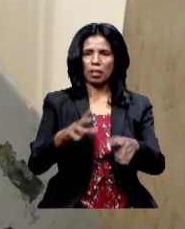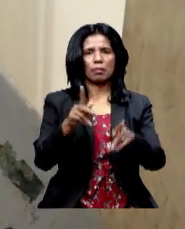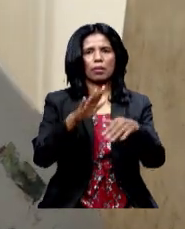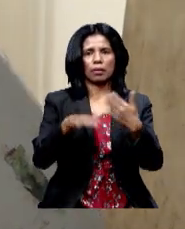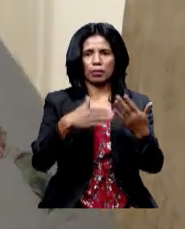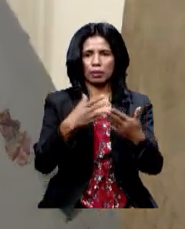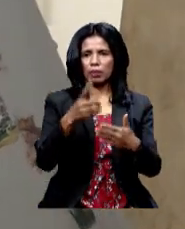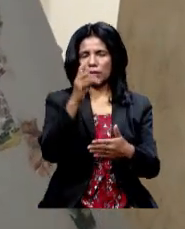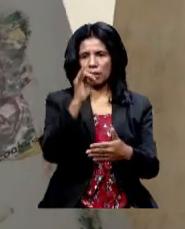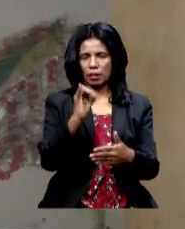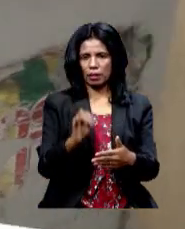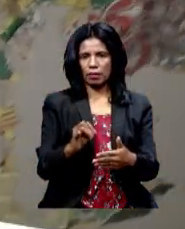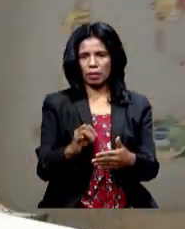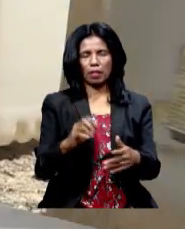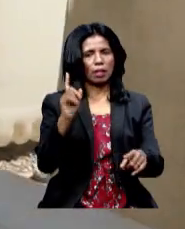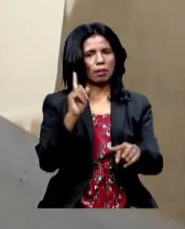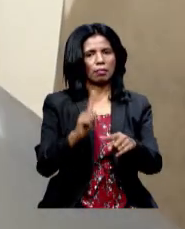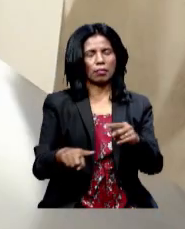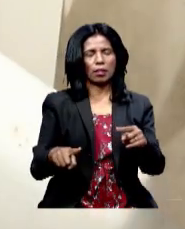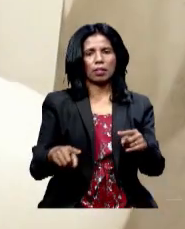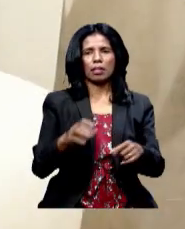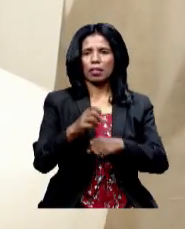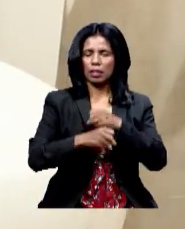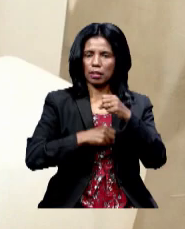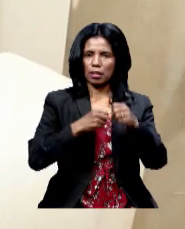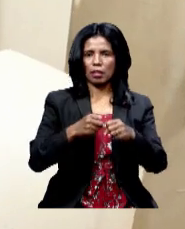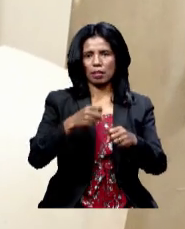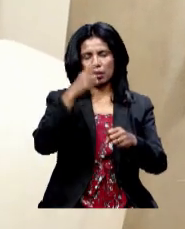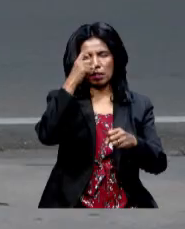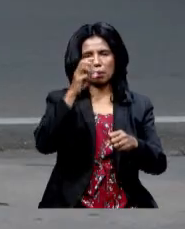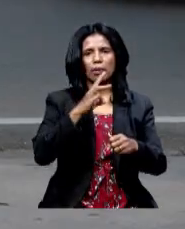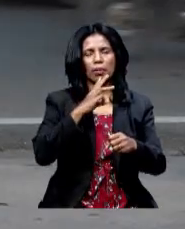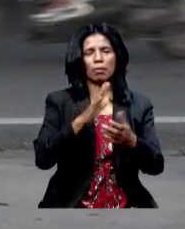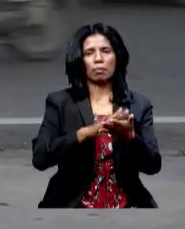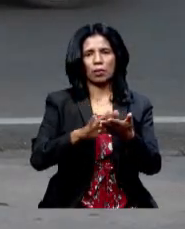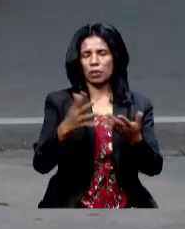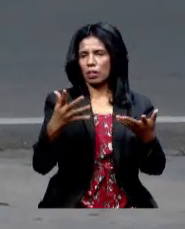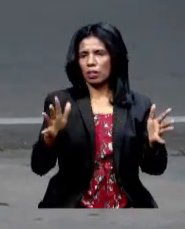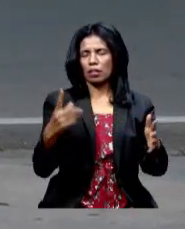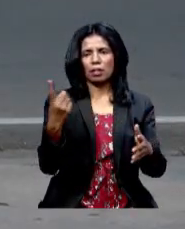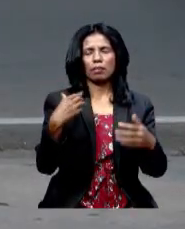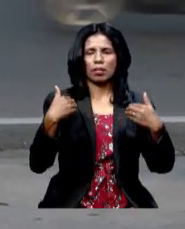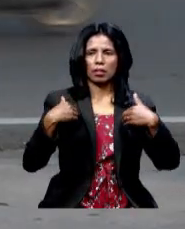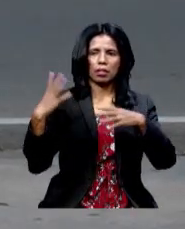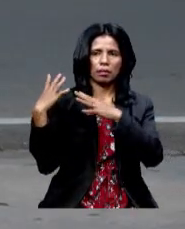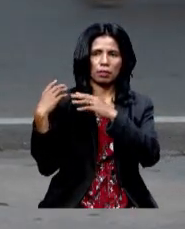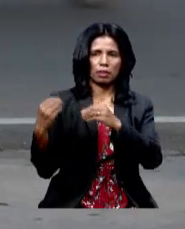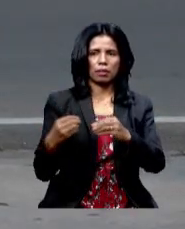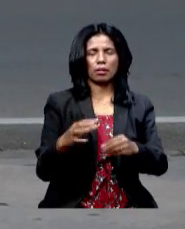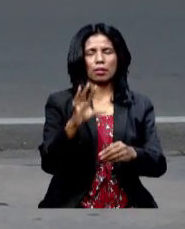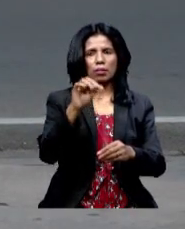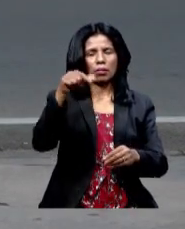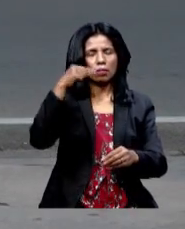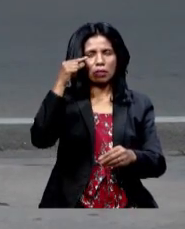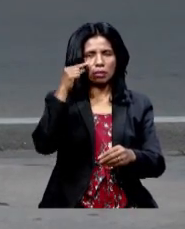ia capital dili labele halertan, tamba falta bemos. Na fatin ia esperança kata nono